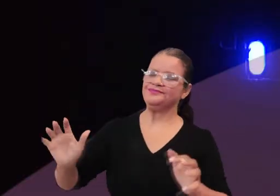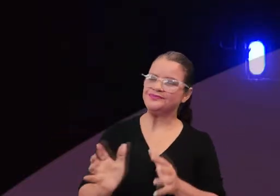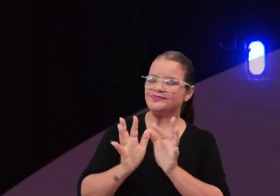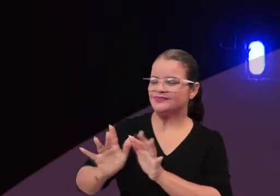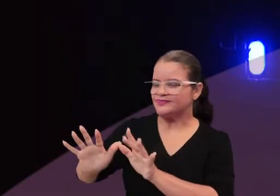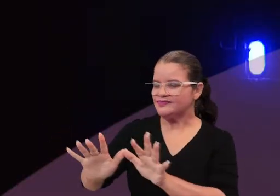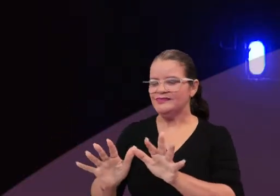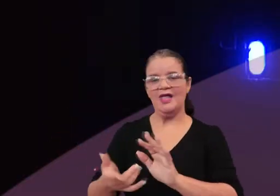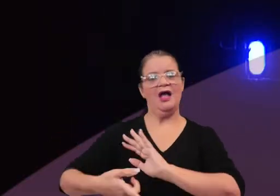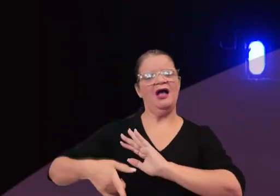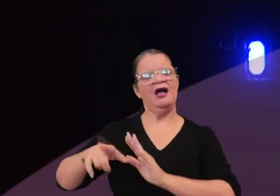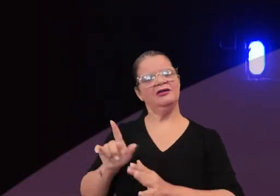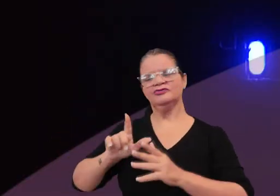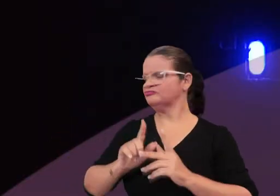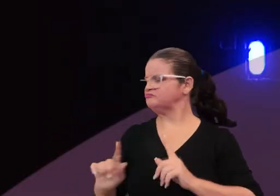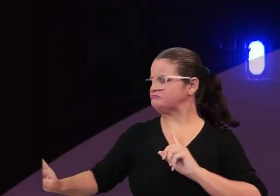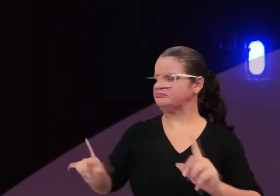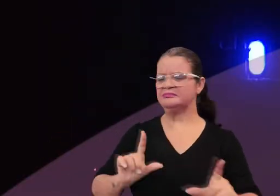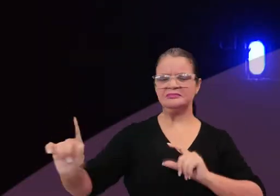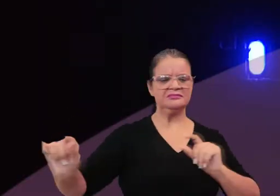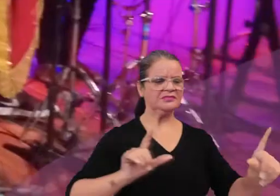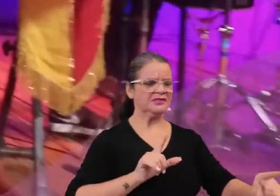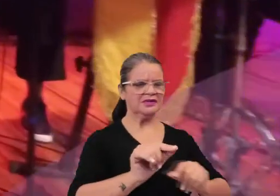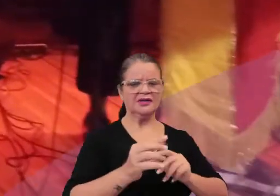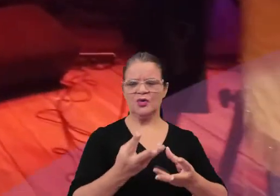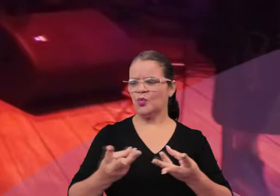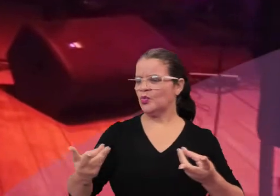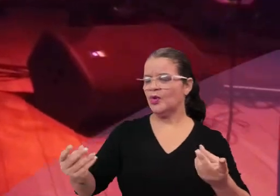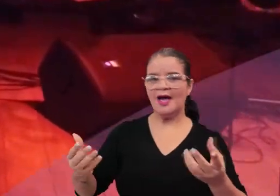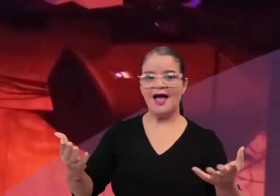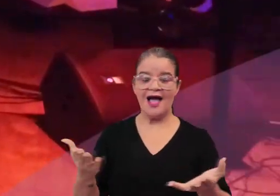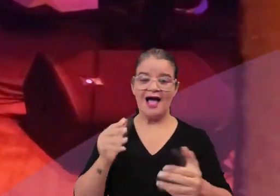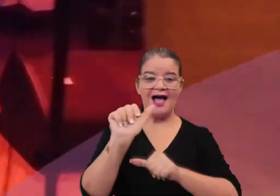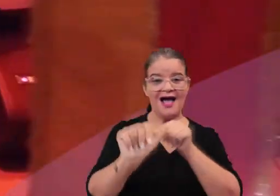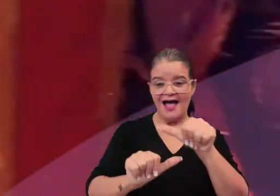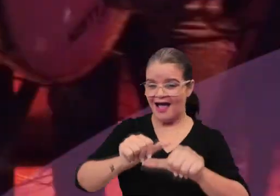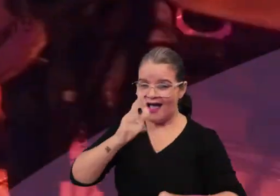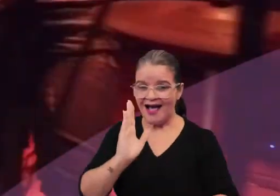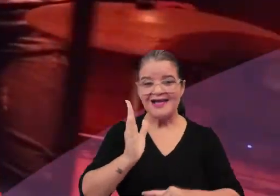Meu bloco antes foi partido, meu bloco já